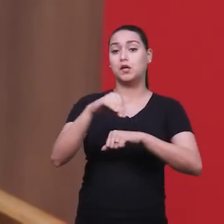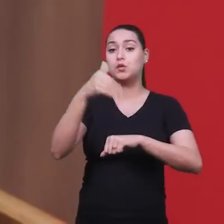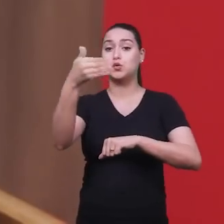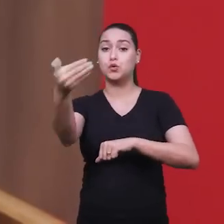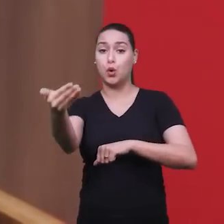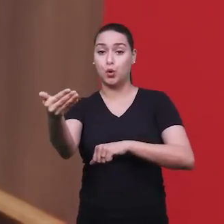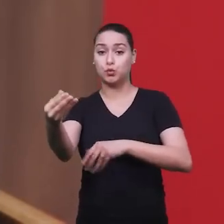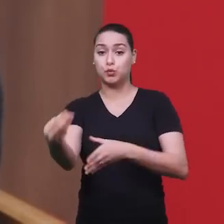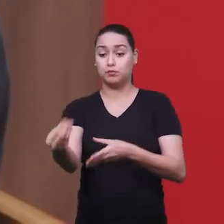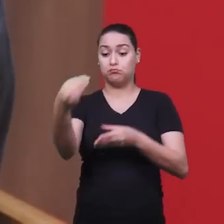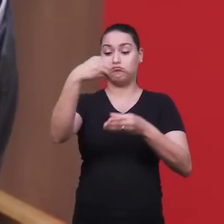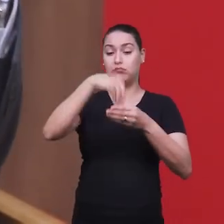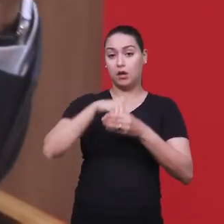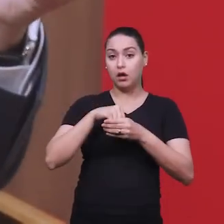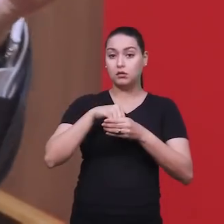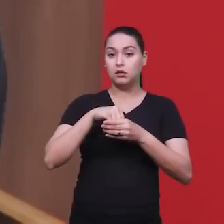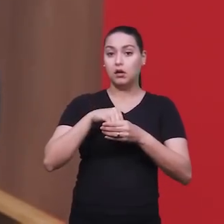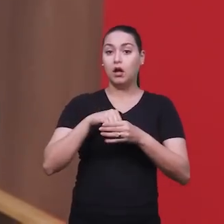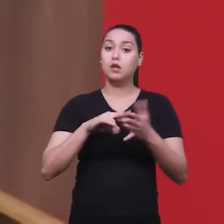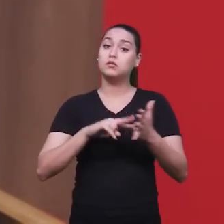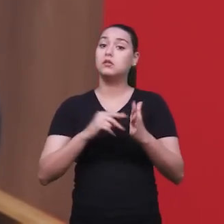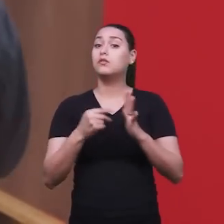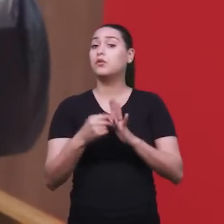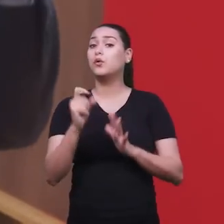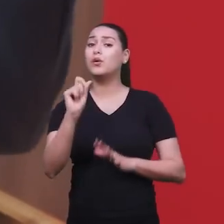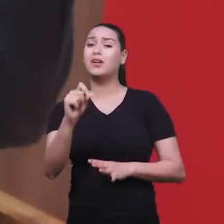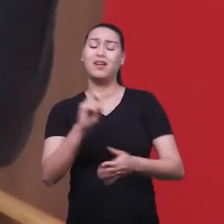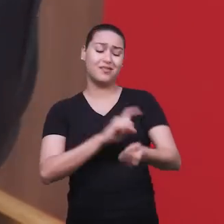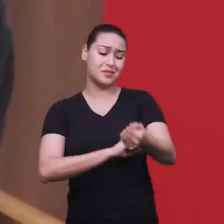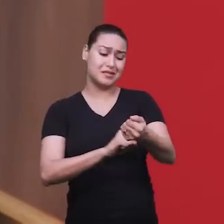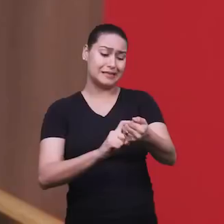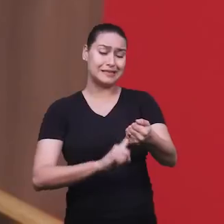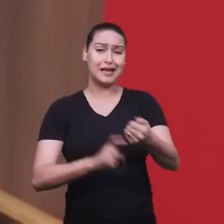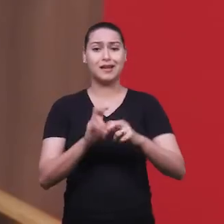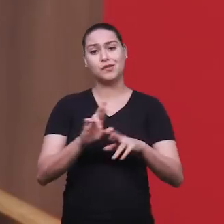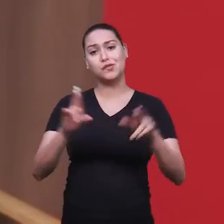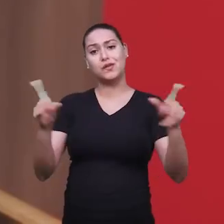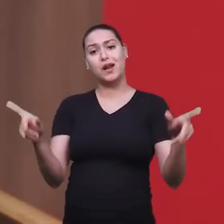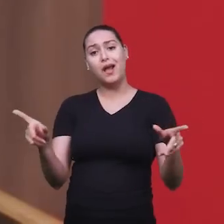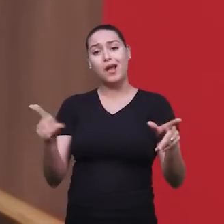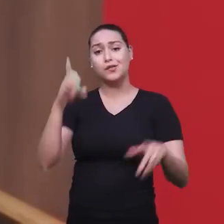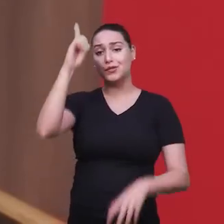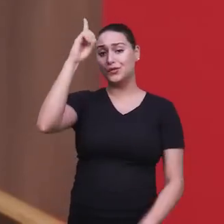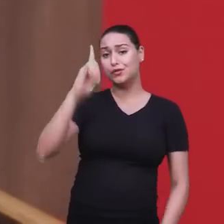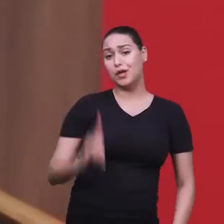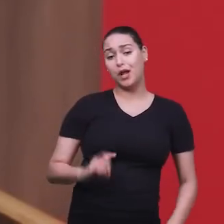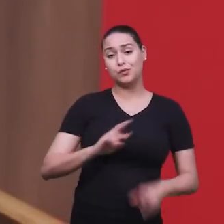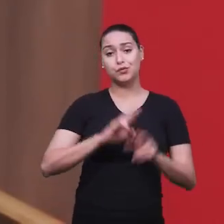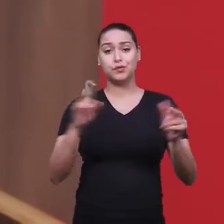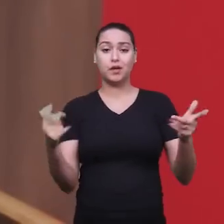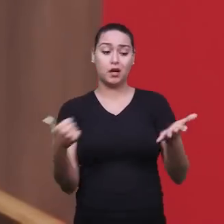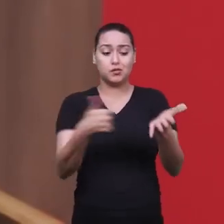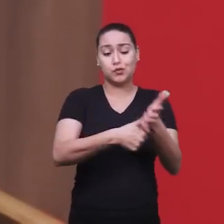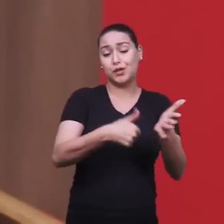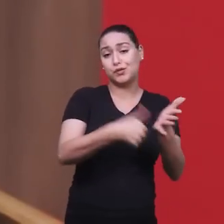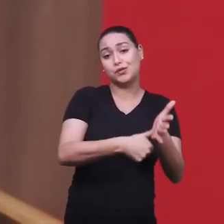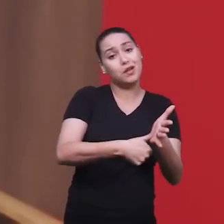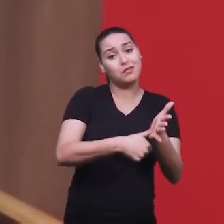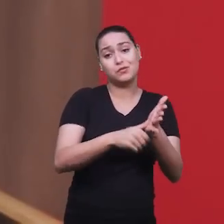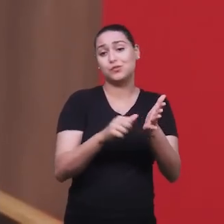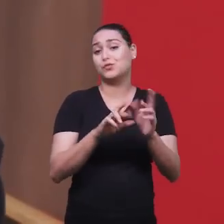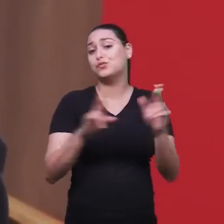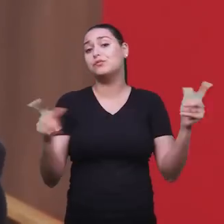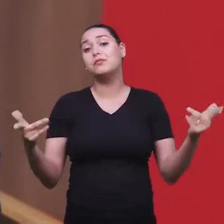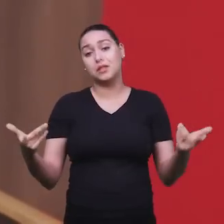mesmo sangue, a mesma identidade, falando literalmente, e no sentido profético e espiritual,